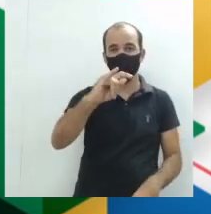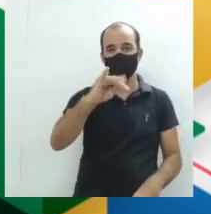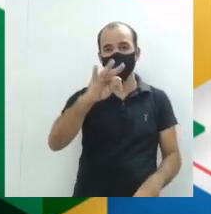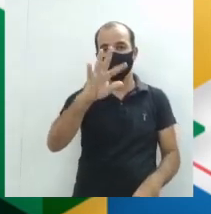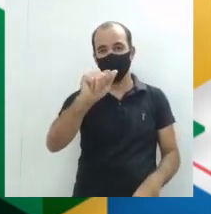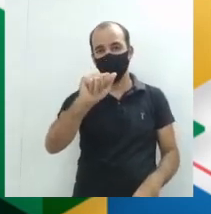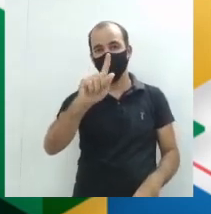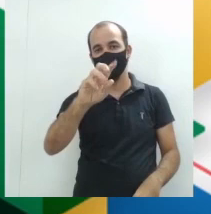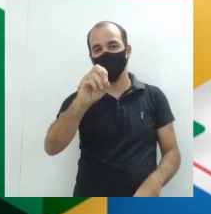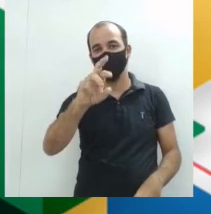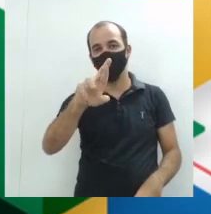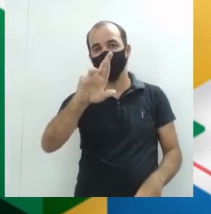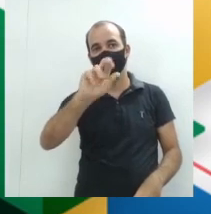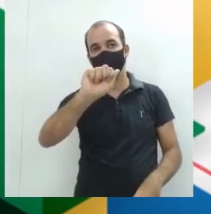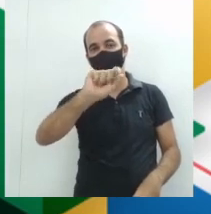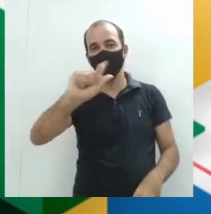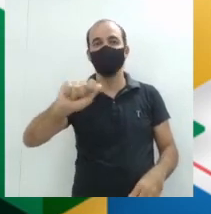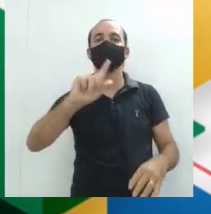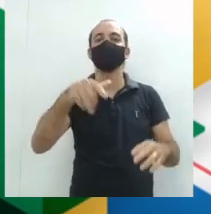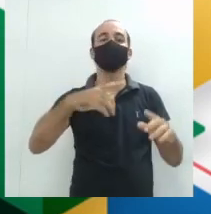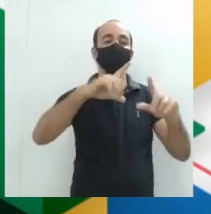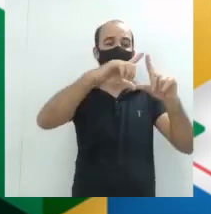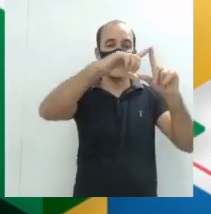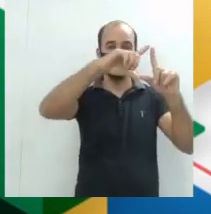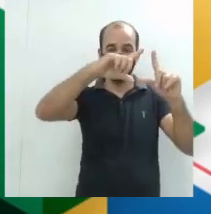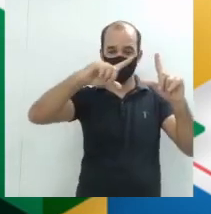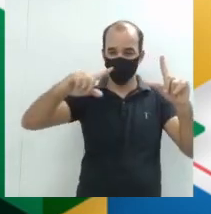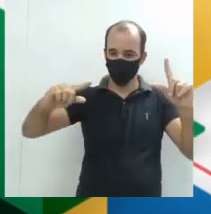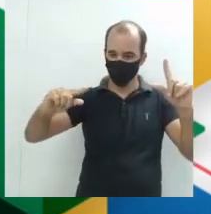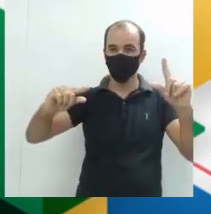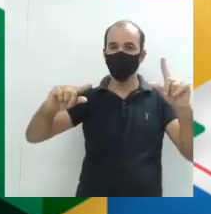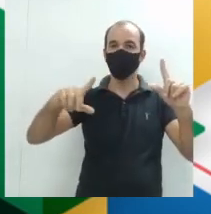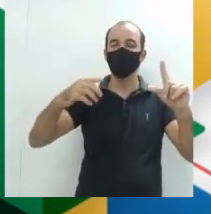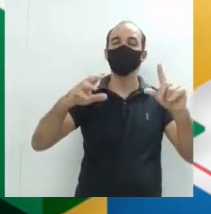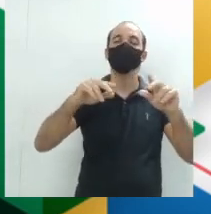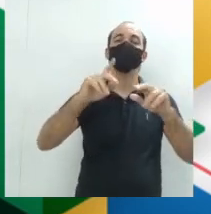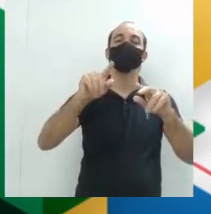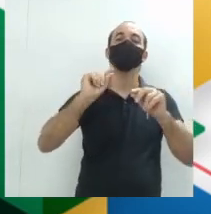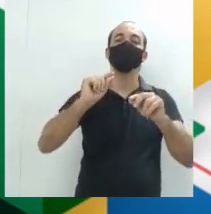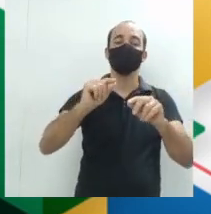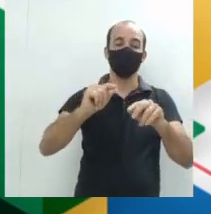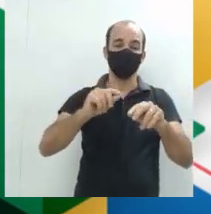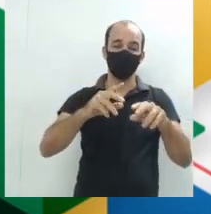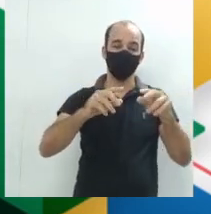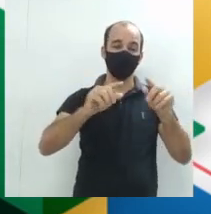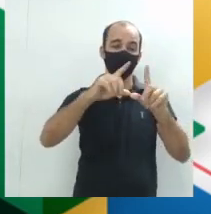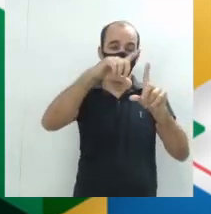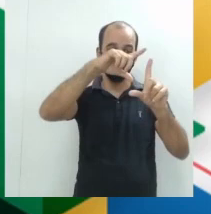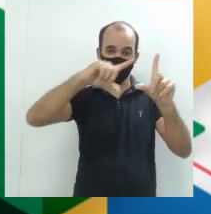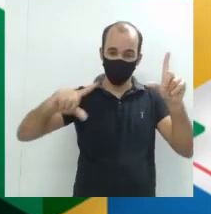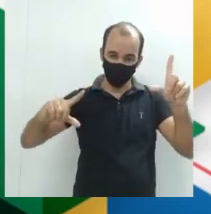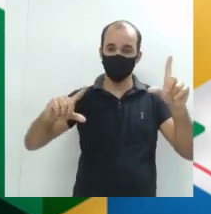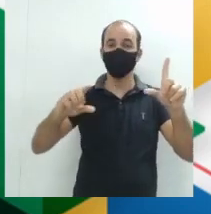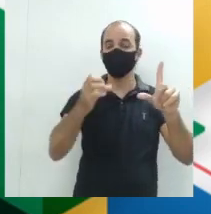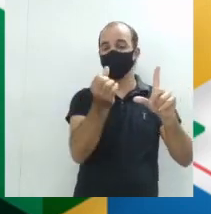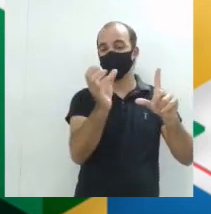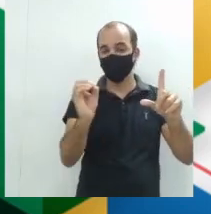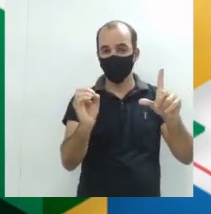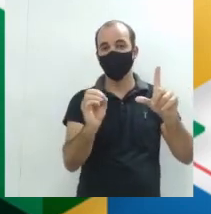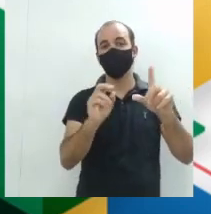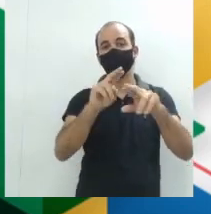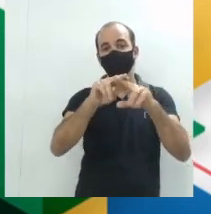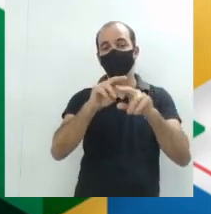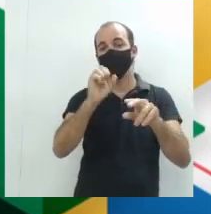um triângulo retângulo 60 com 80. O quadrado da hipotenusa é igual